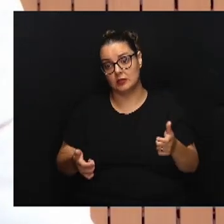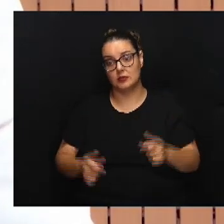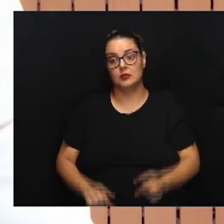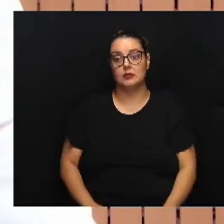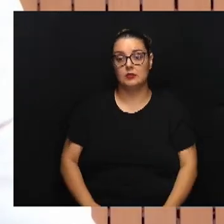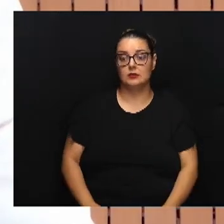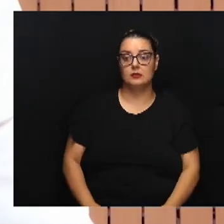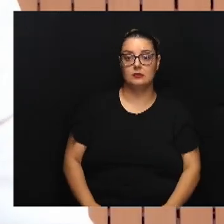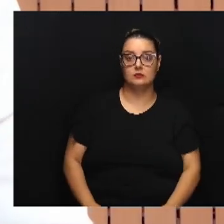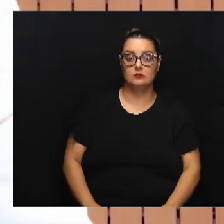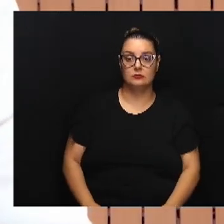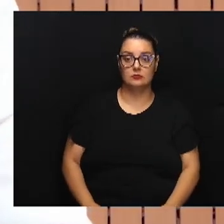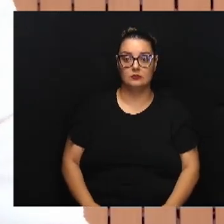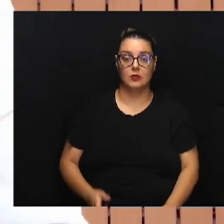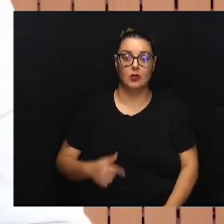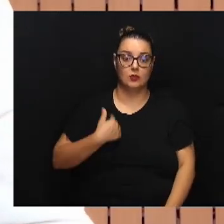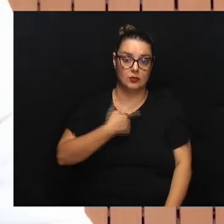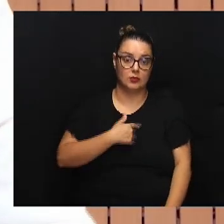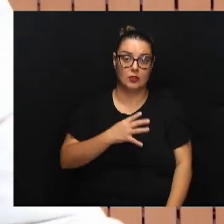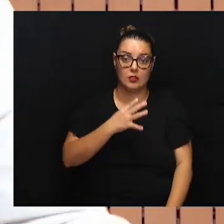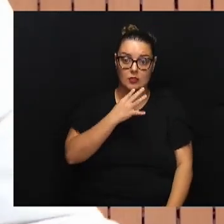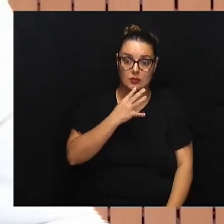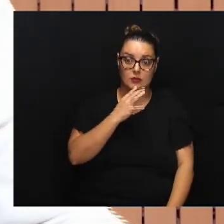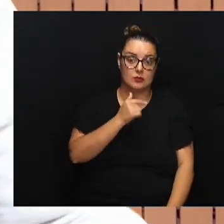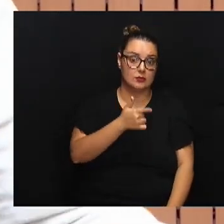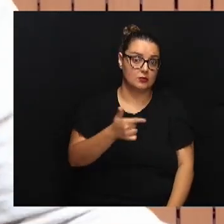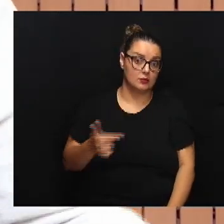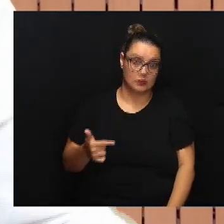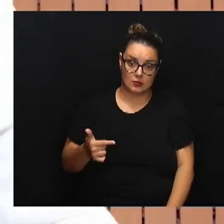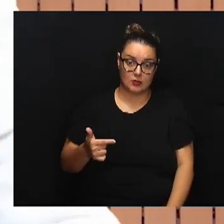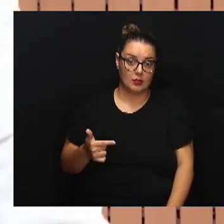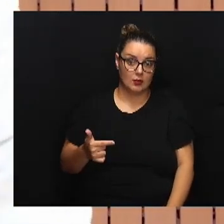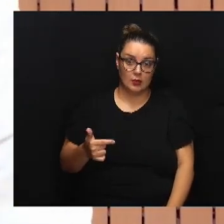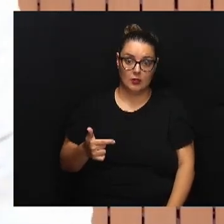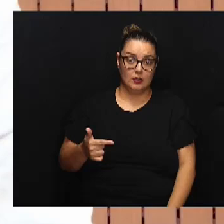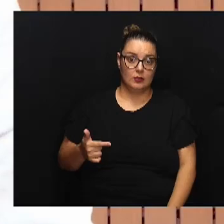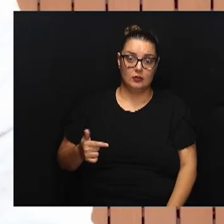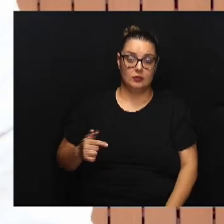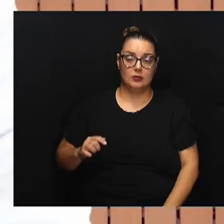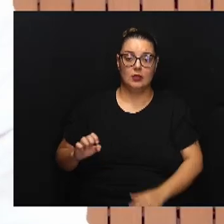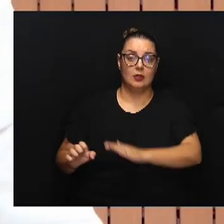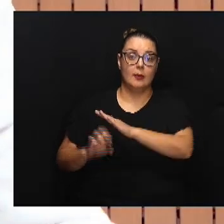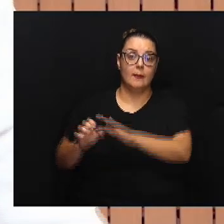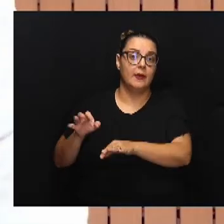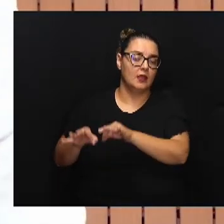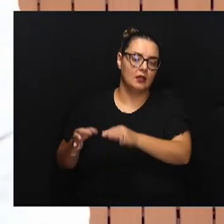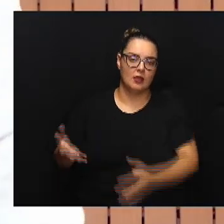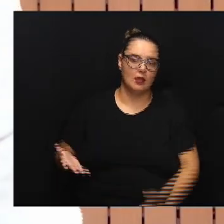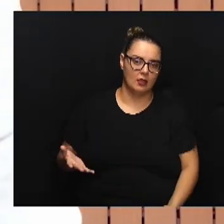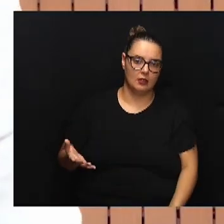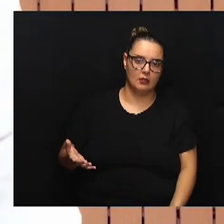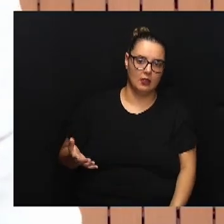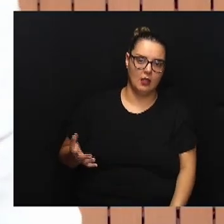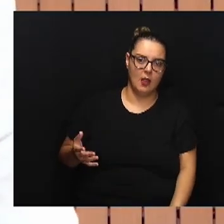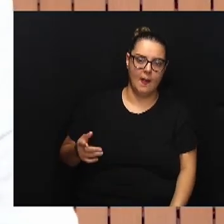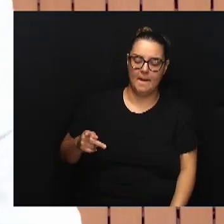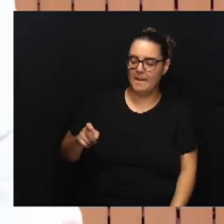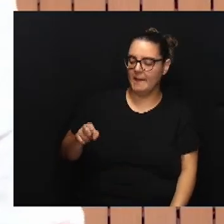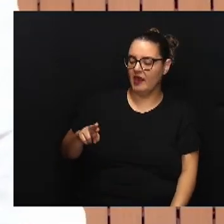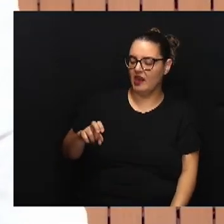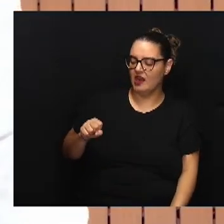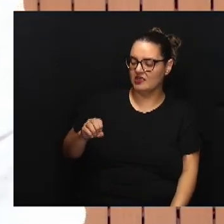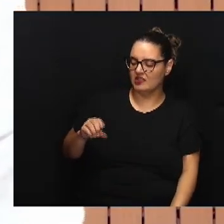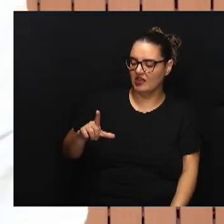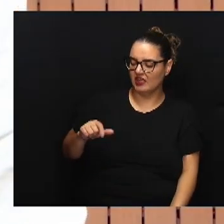né, pelo menos os que nós conhecemos, não tem personalidade jurídica constituída. Não tem personalidade jurídica constituída. Então, como é que